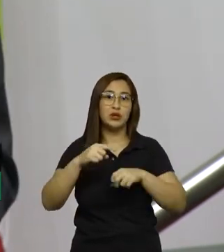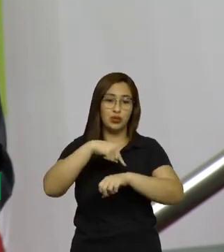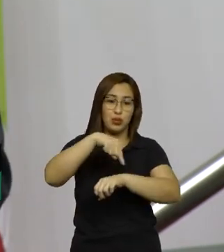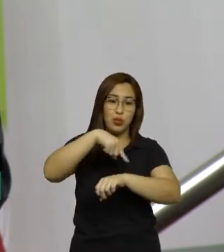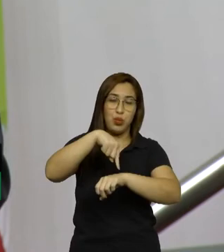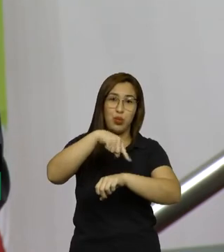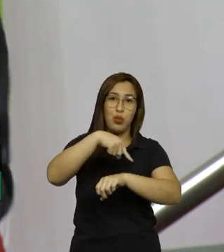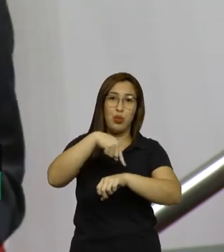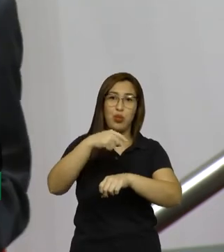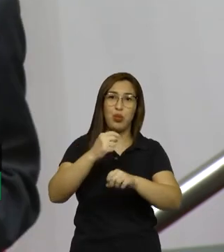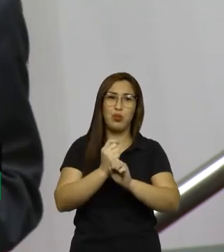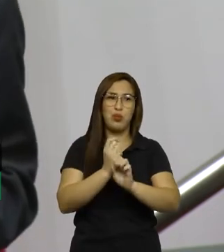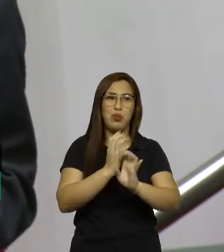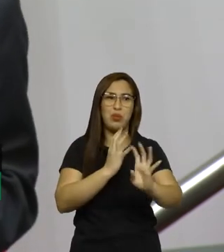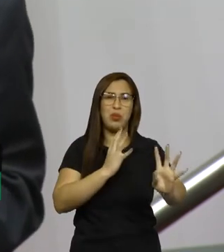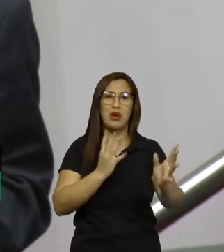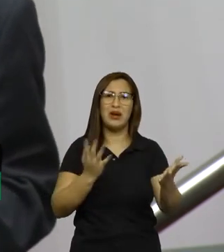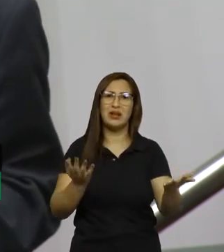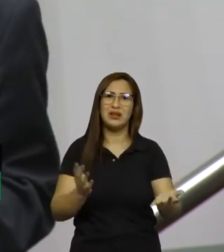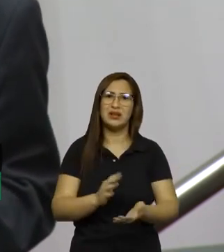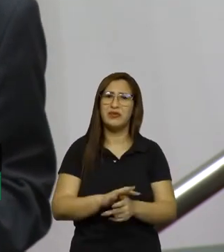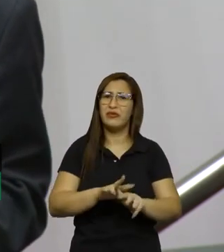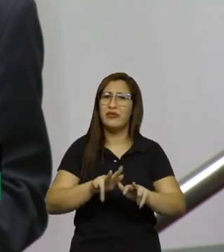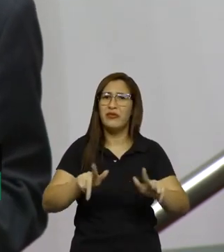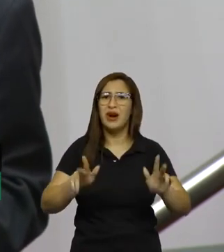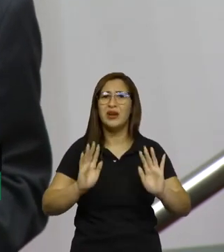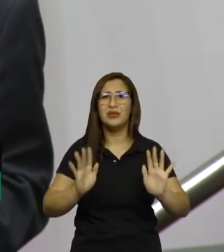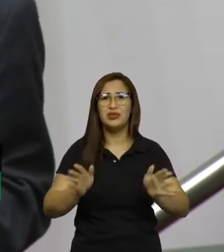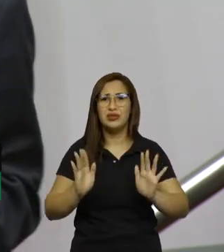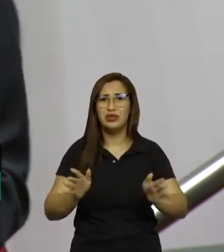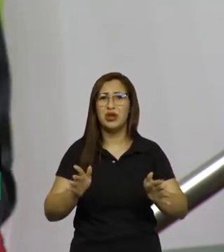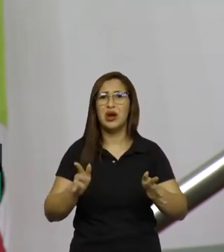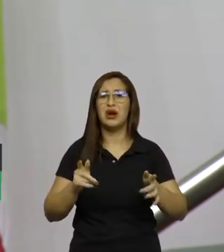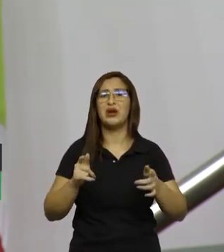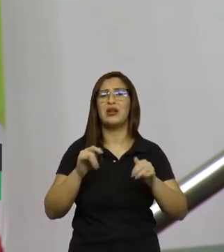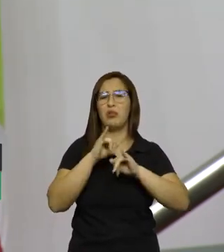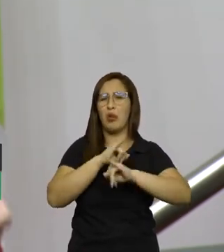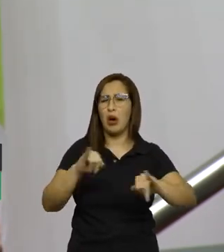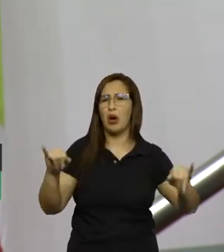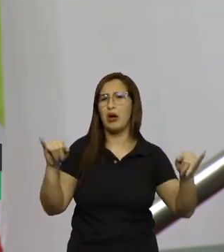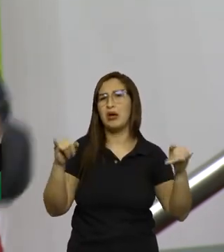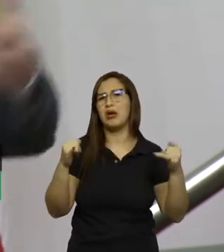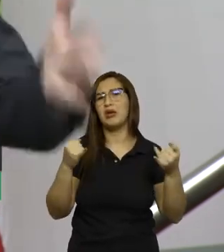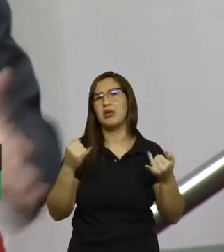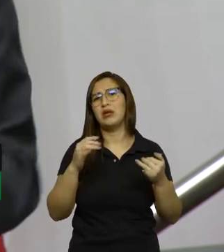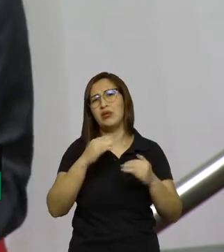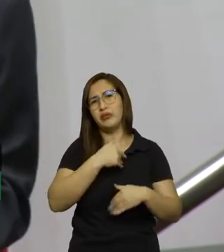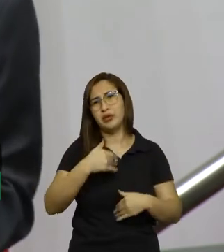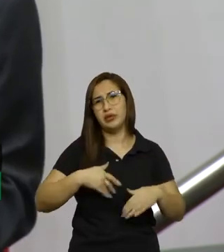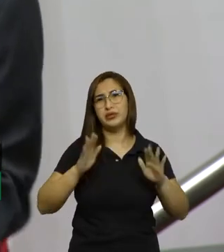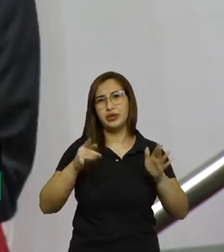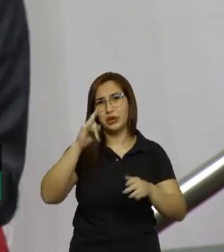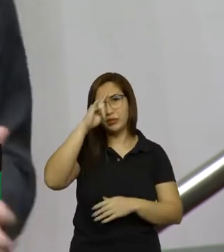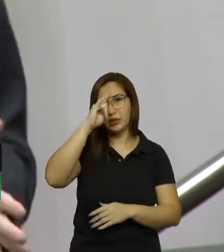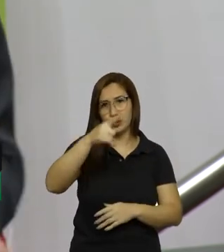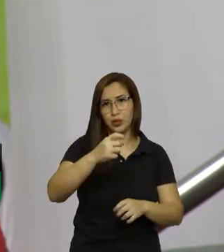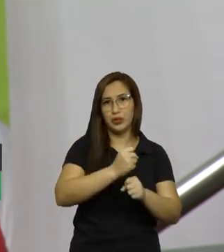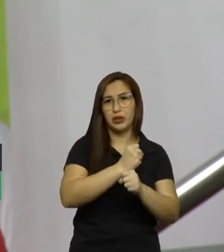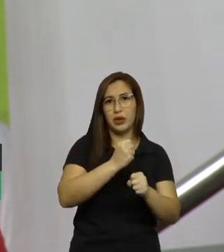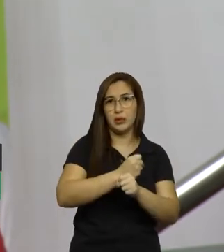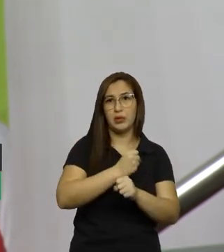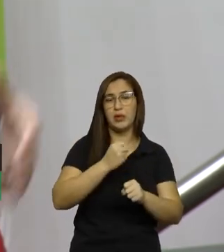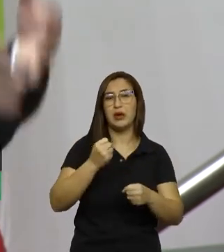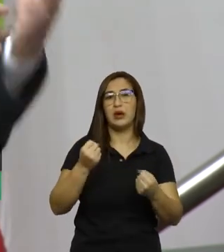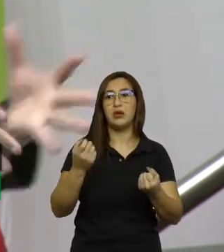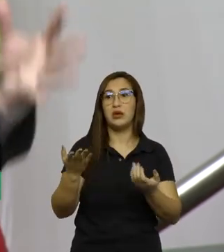horas. Atos e atos já foram feitos, governador já deu ordem de serviço em público, e as obras não